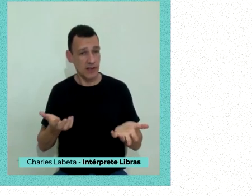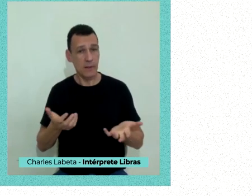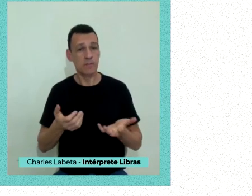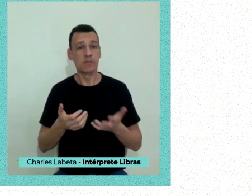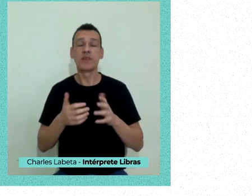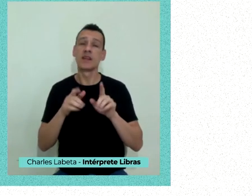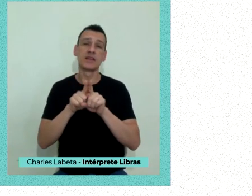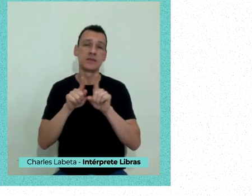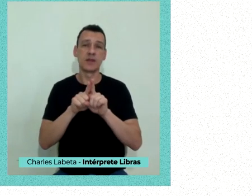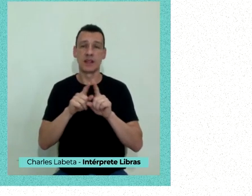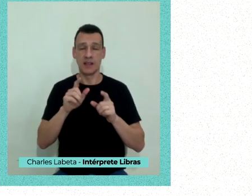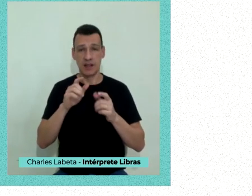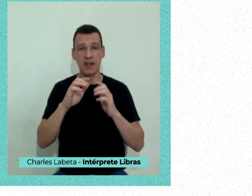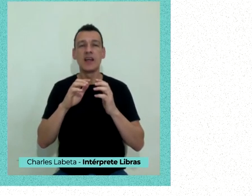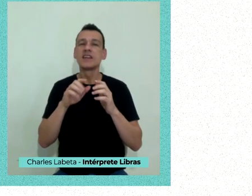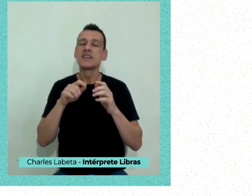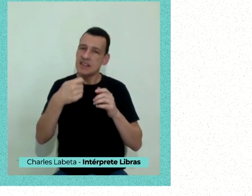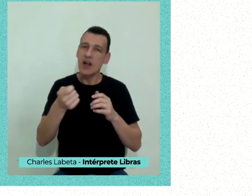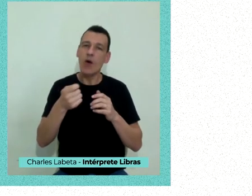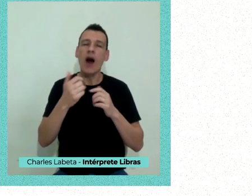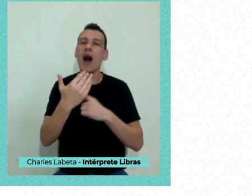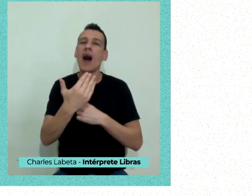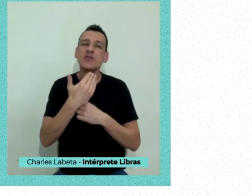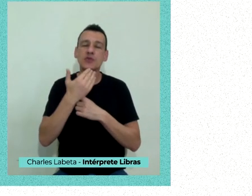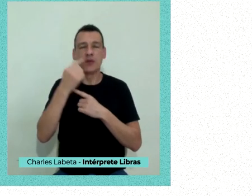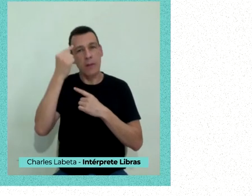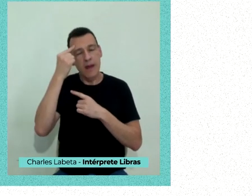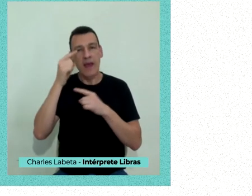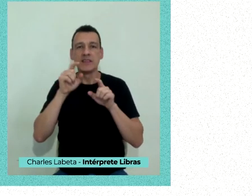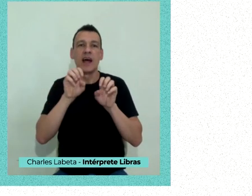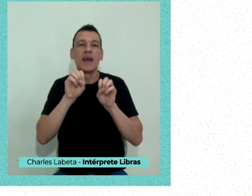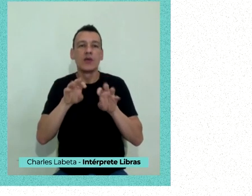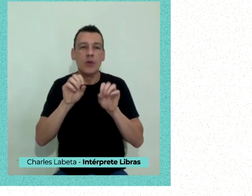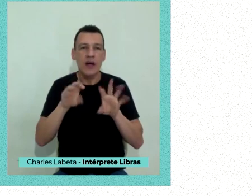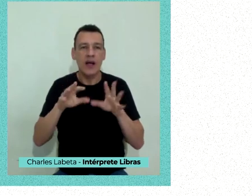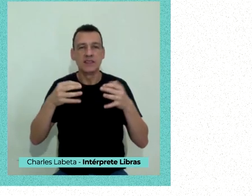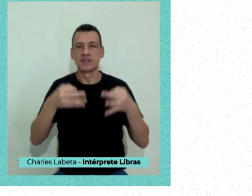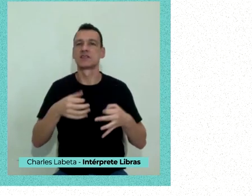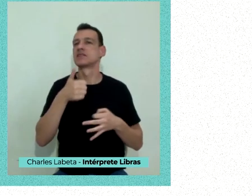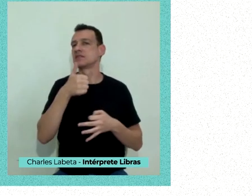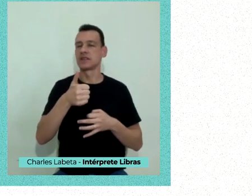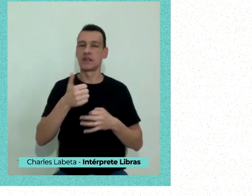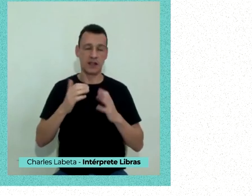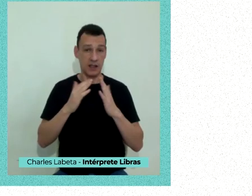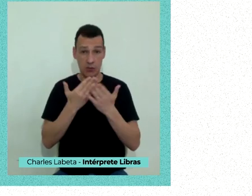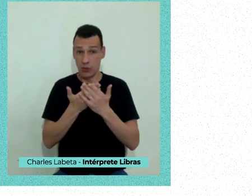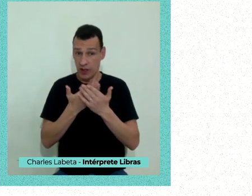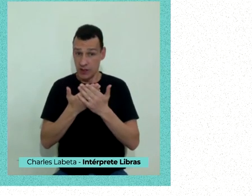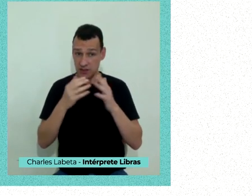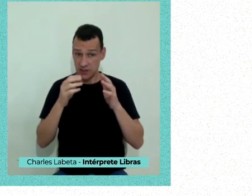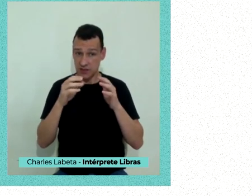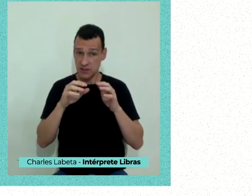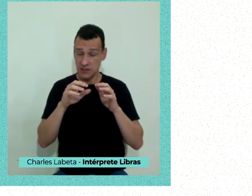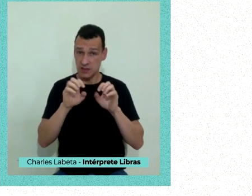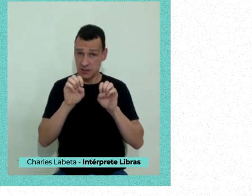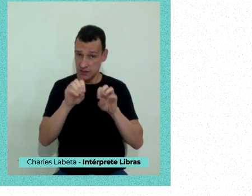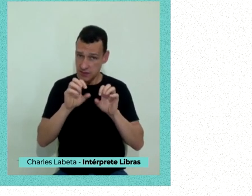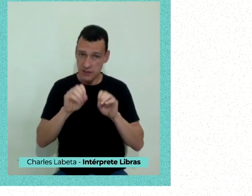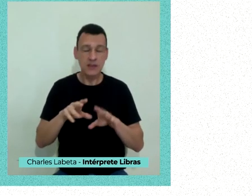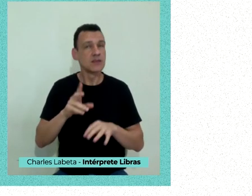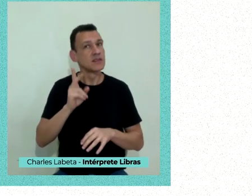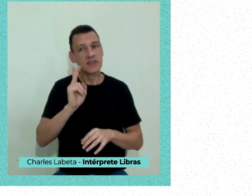pensar na educação. E a educação, de alguma forma, ela sempre teve nas nossas discussões